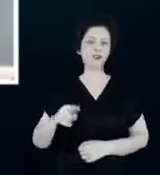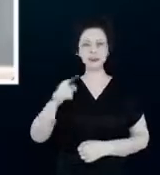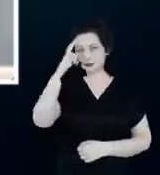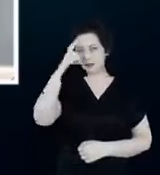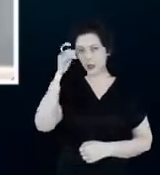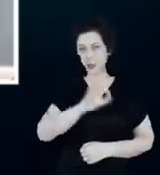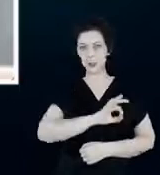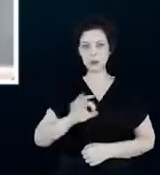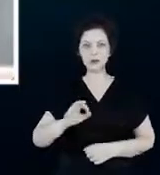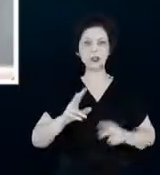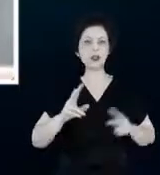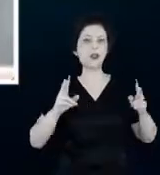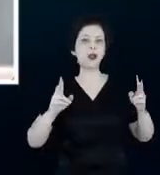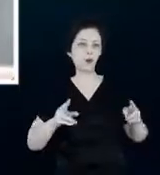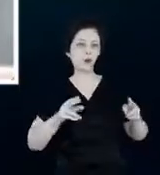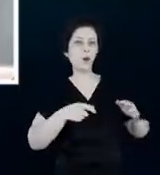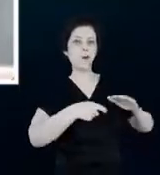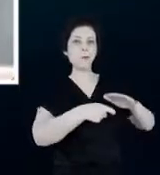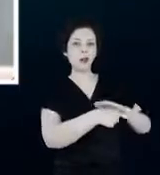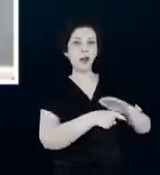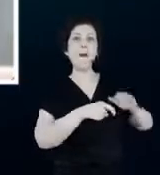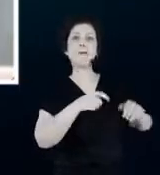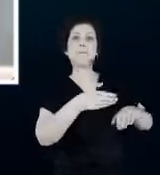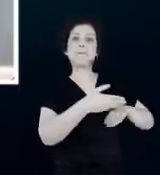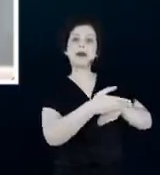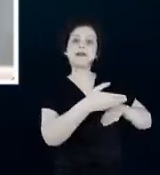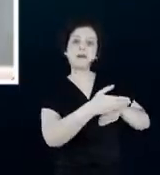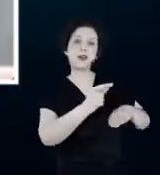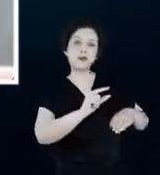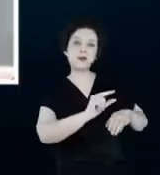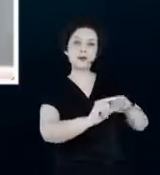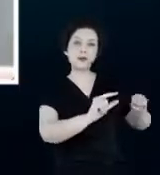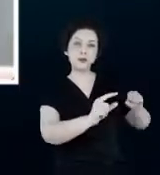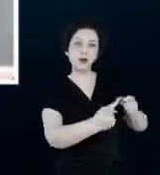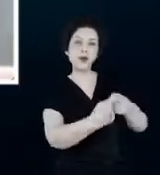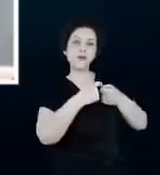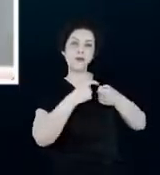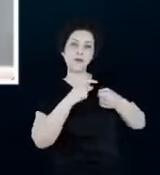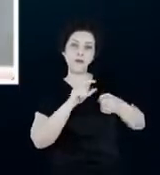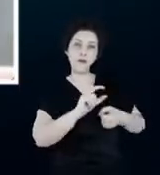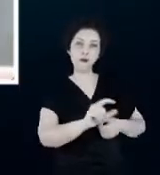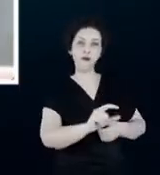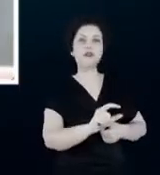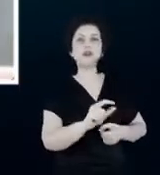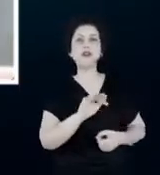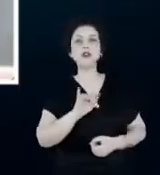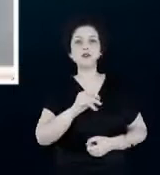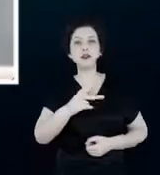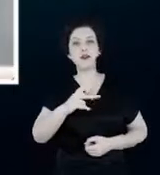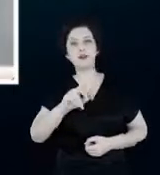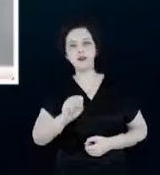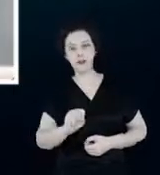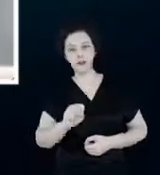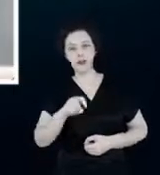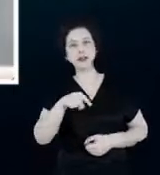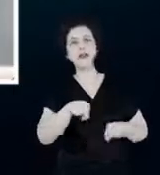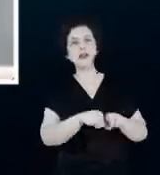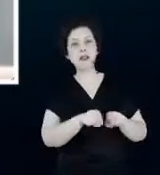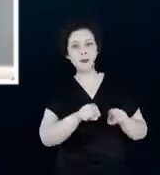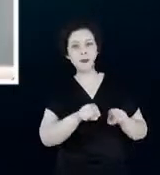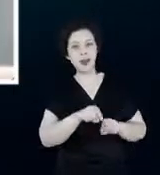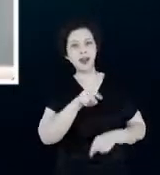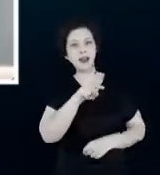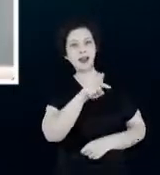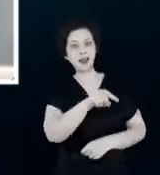trazer os fundos de participação, né, os fundos de investimento e participação, os FIPs, também para